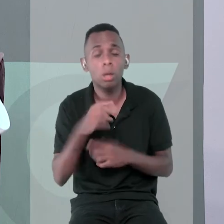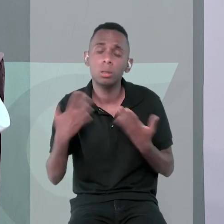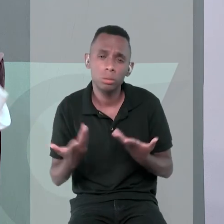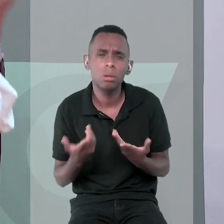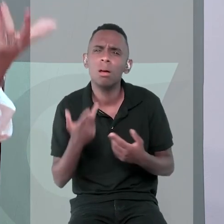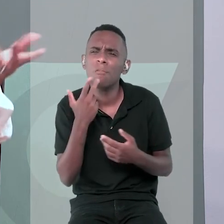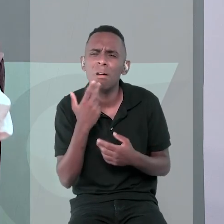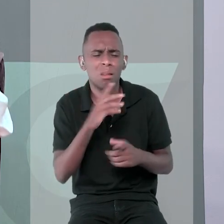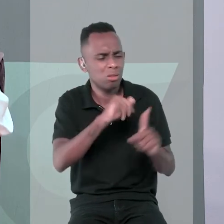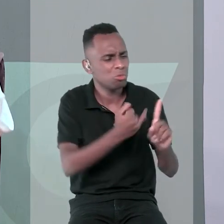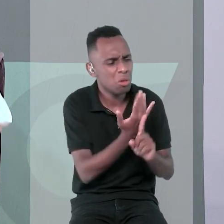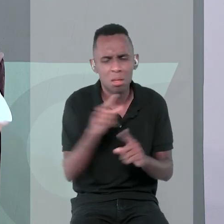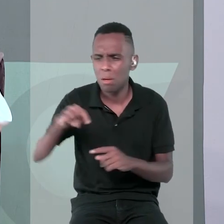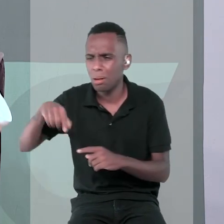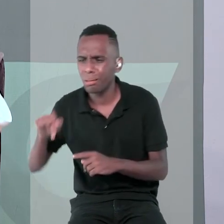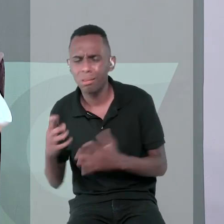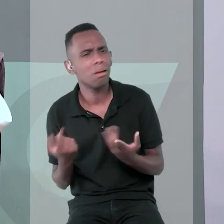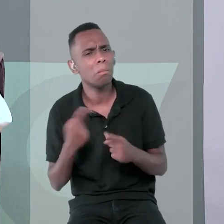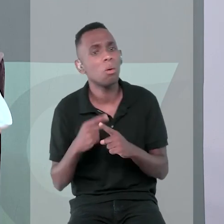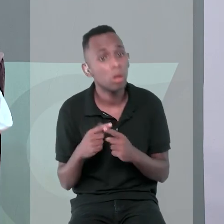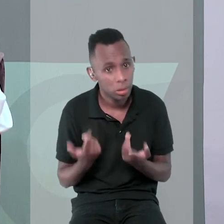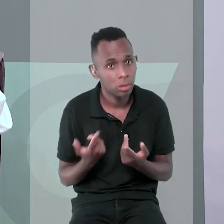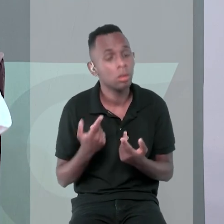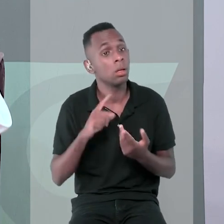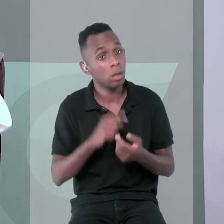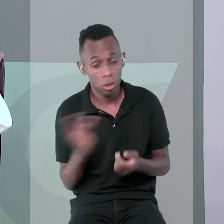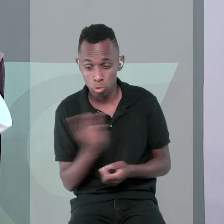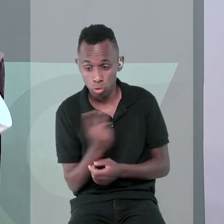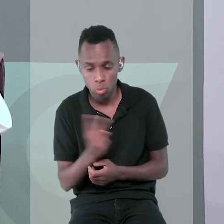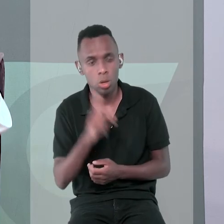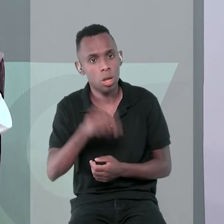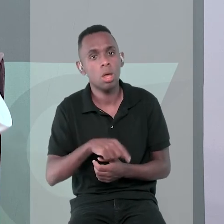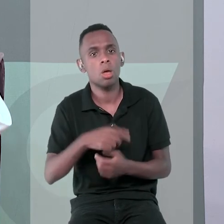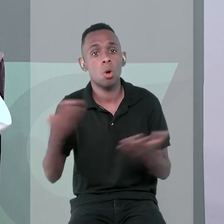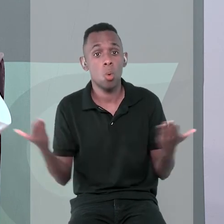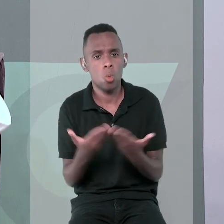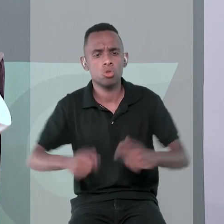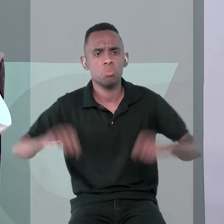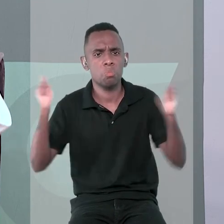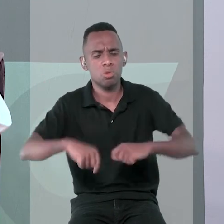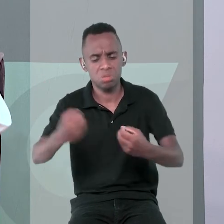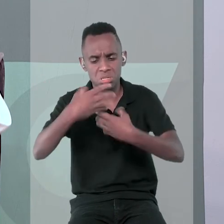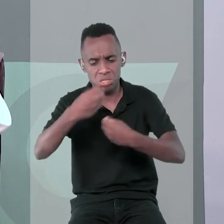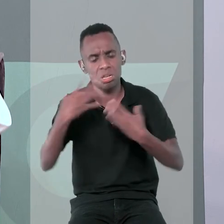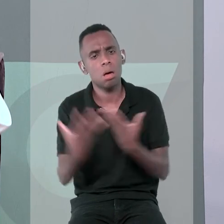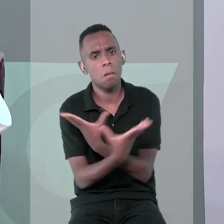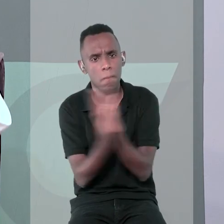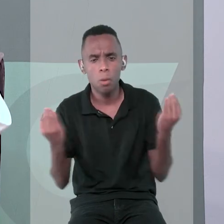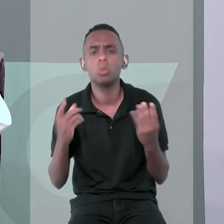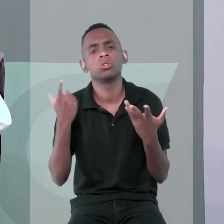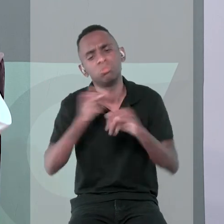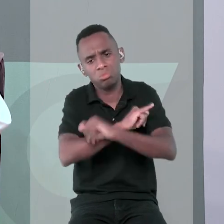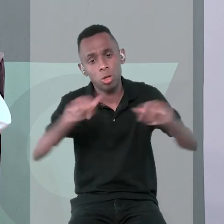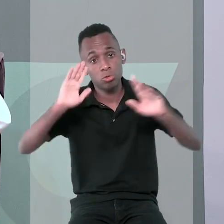mundo, por que você está falando de Joana d'Arc, de Maria Quitéria? Não. Joana d'Arc e Maria Quitéria estão hoje e podem nos ensinar muito, né?